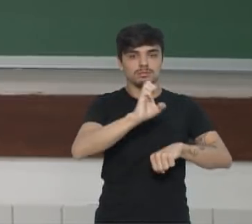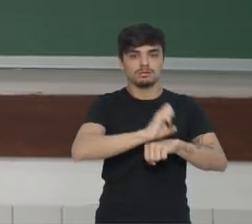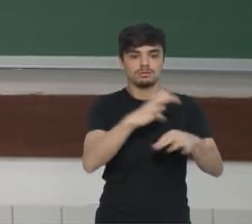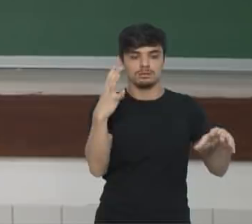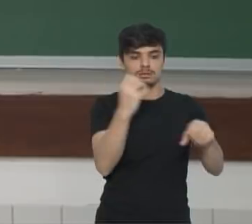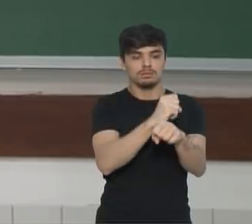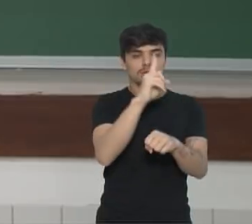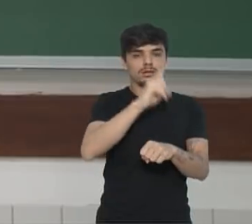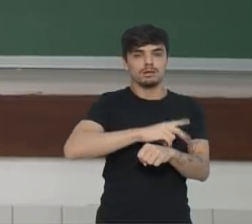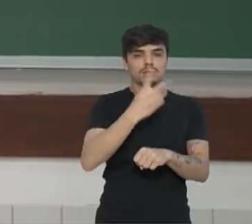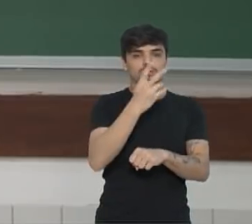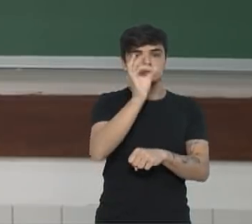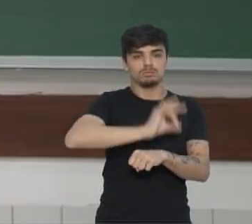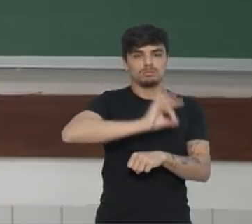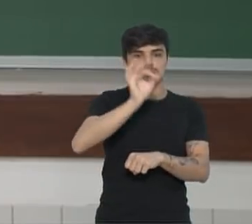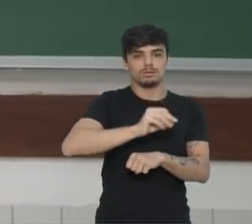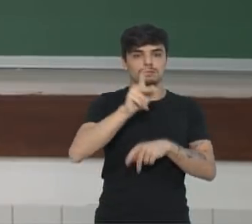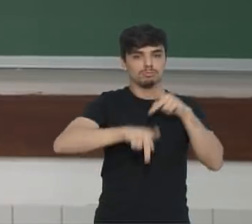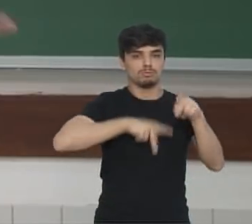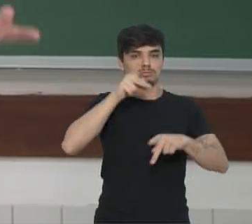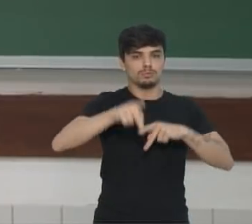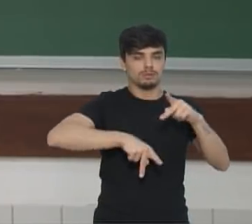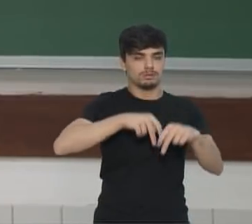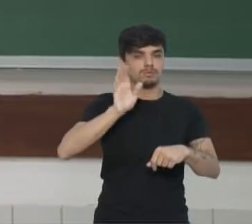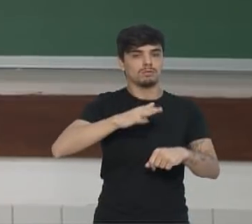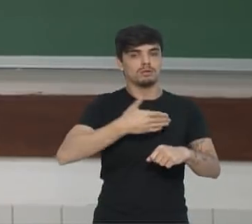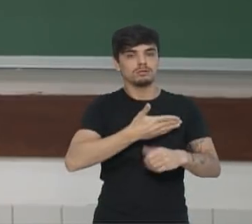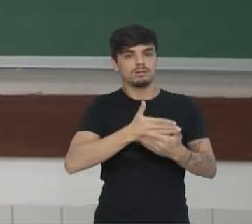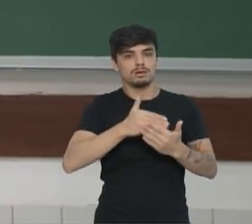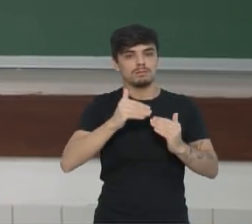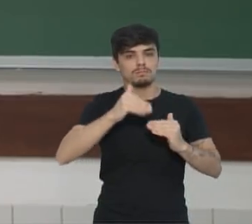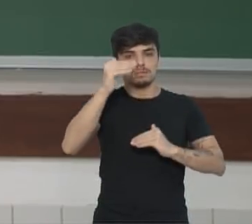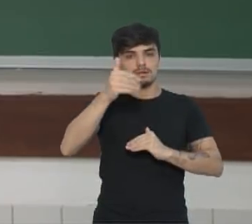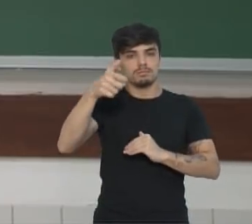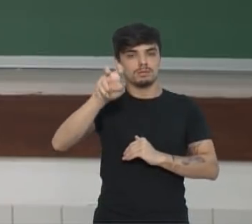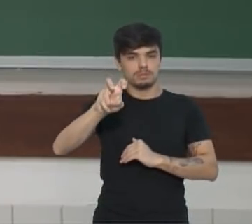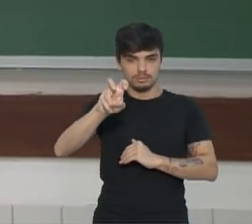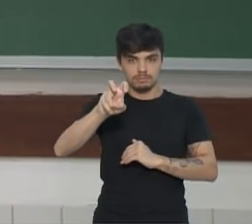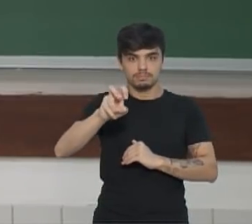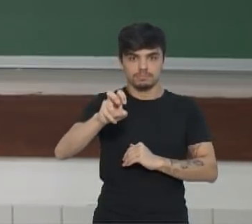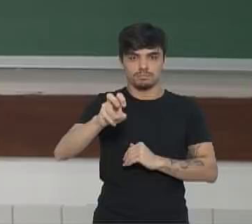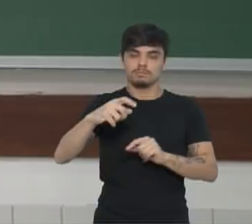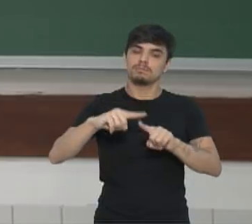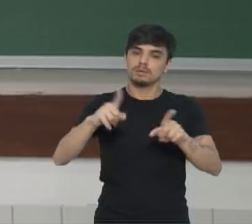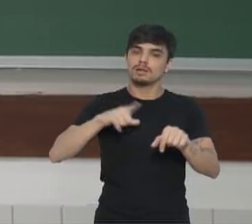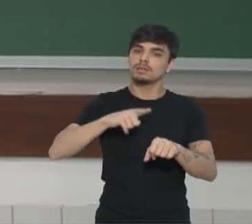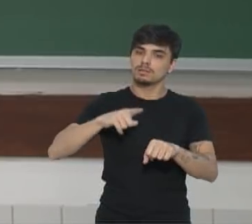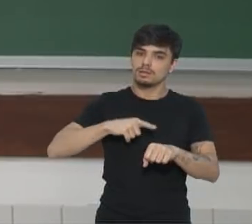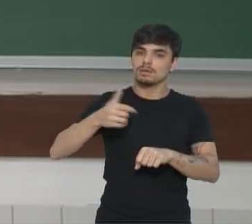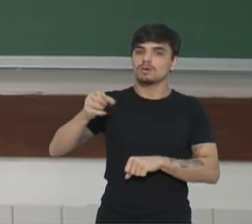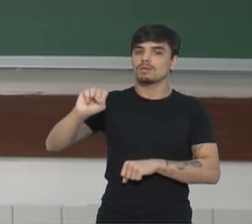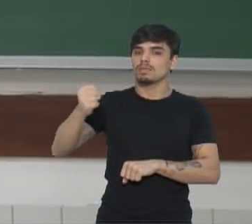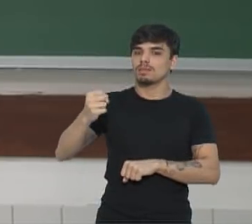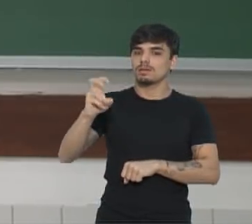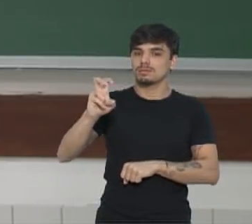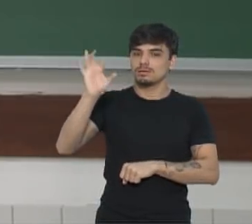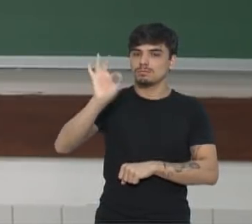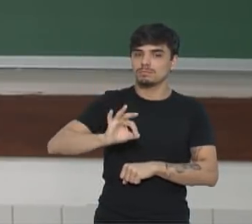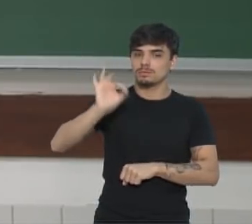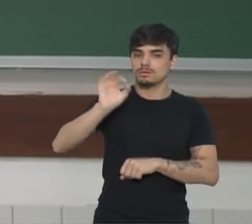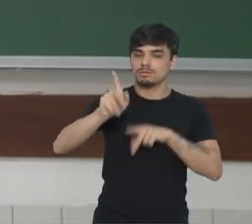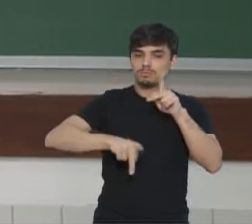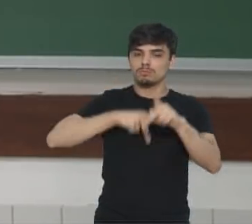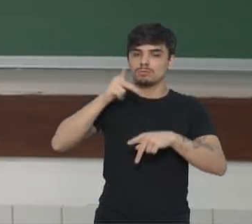eram 2% da população. Agora a gente já aumentou para 15%. Mas ainda tem 85% que não